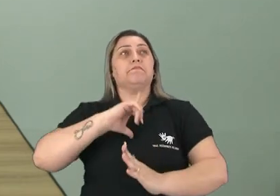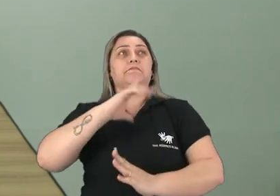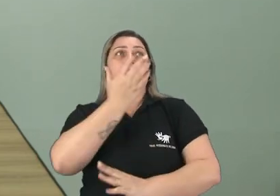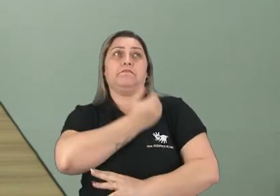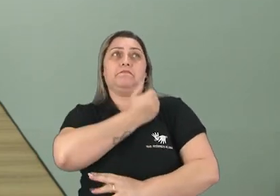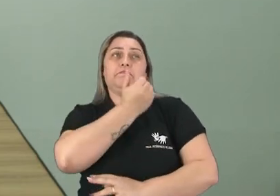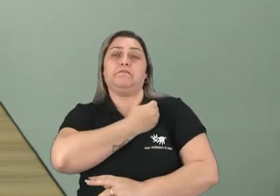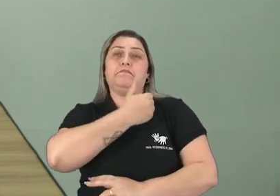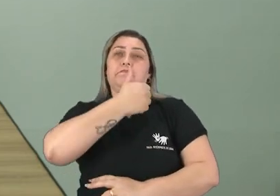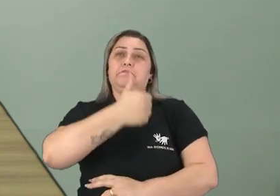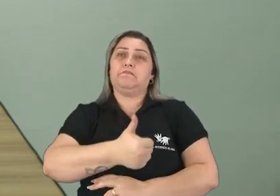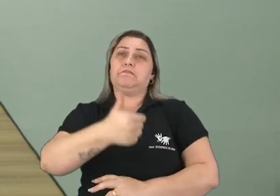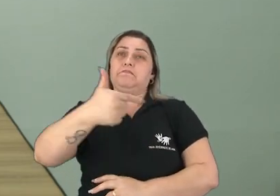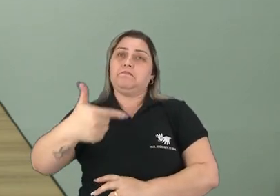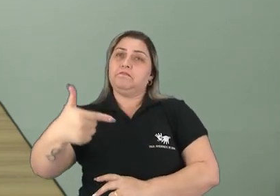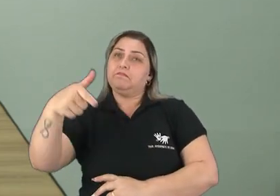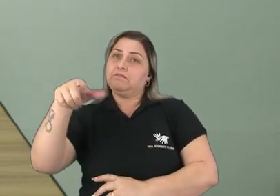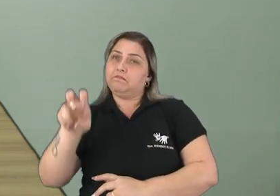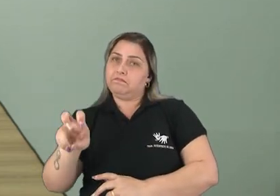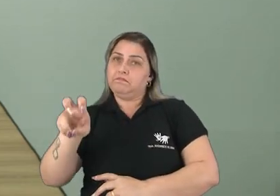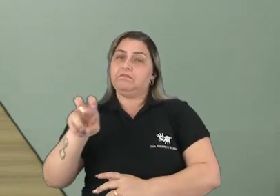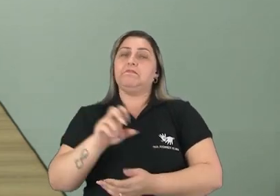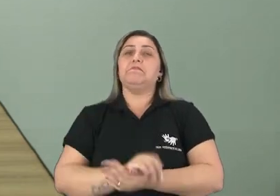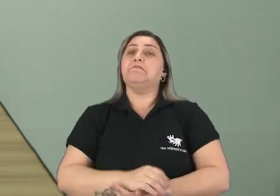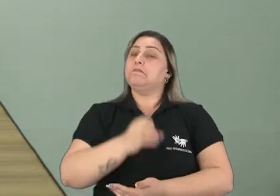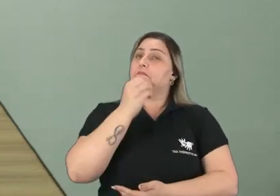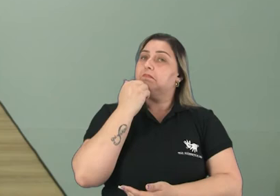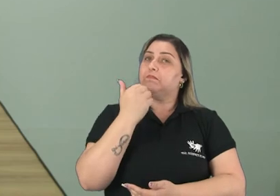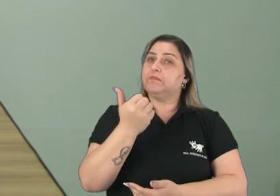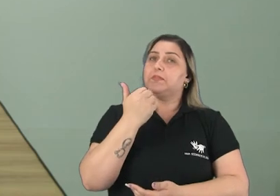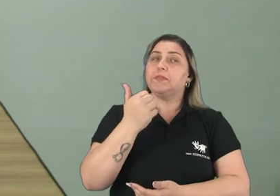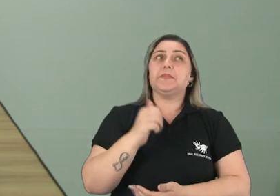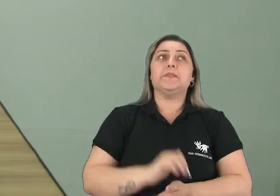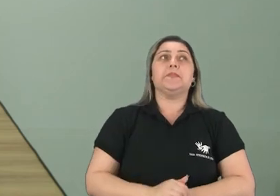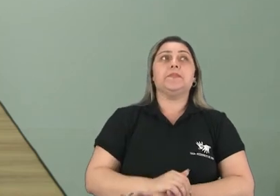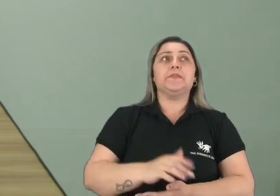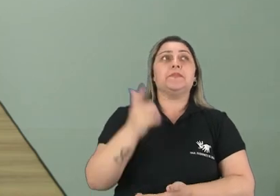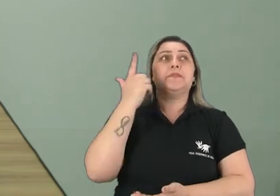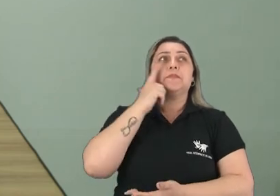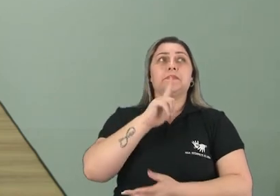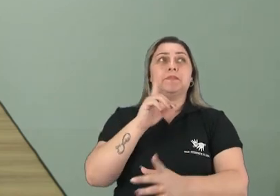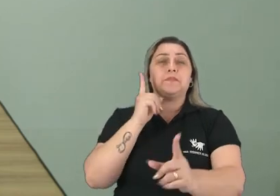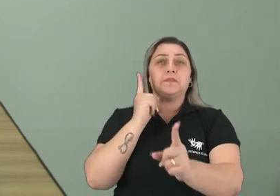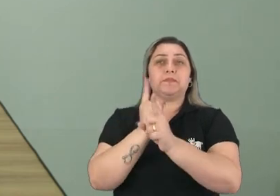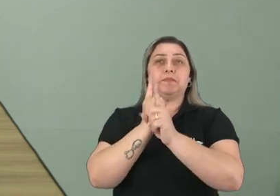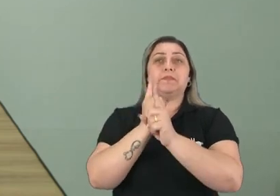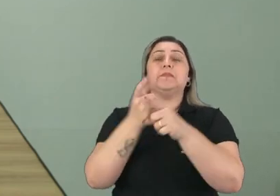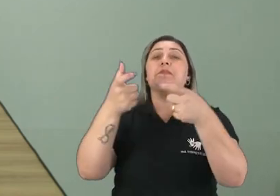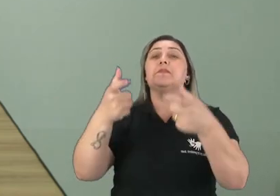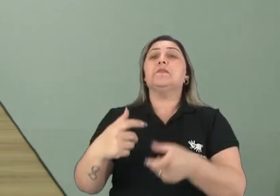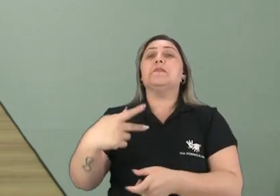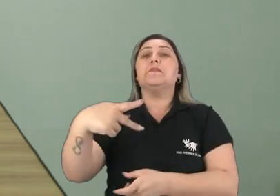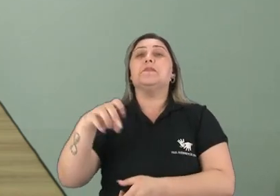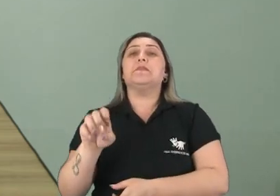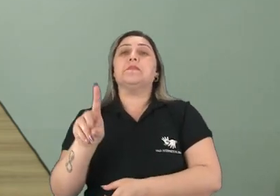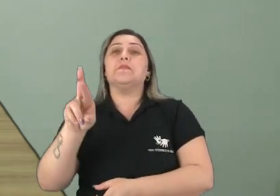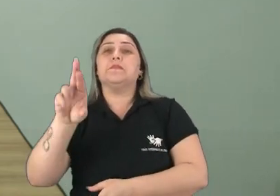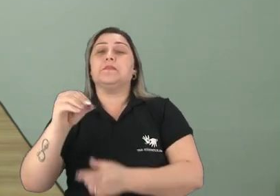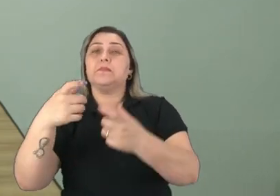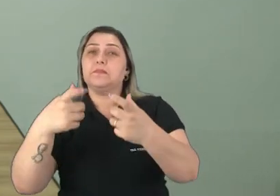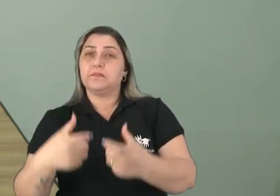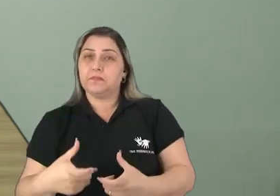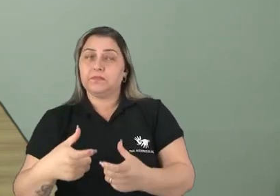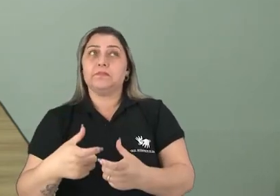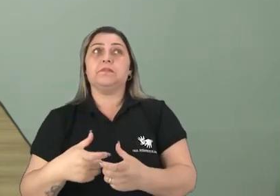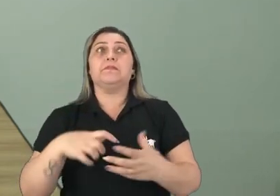número 125. Muito bem, conseguimos localizar onde o Pedro mora.